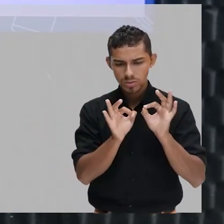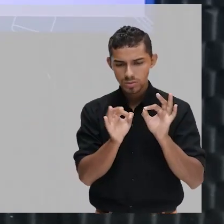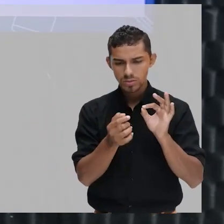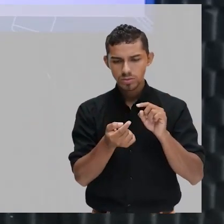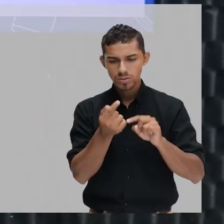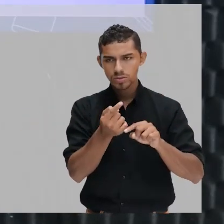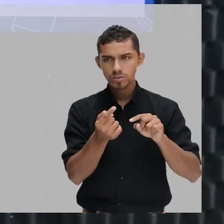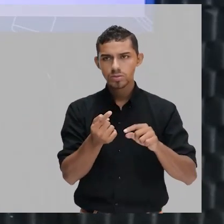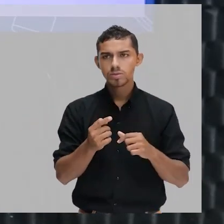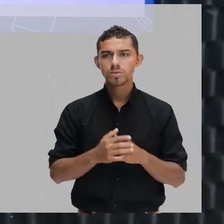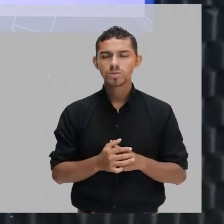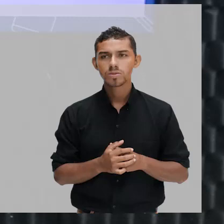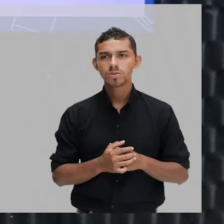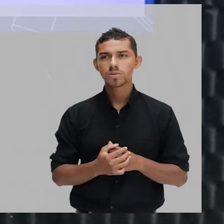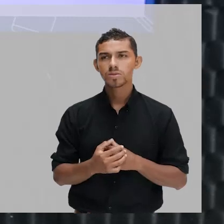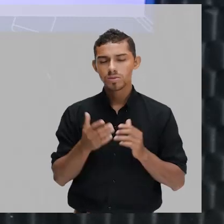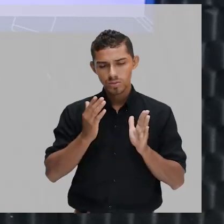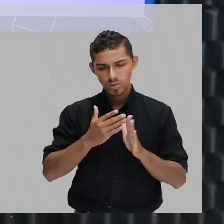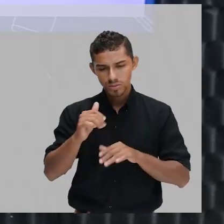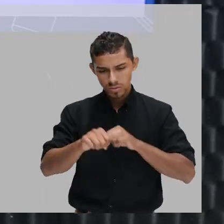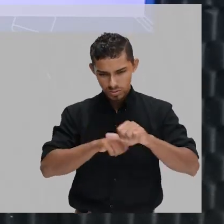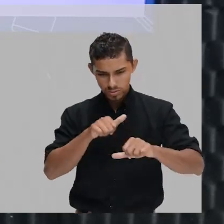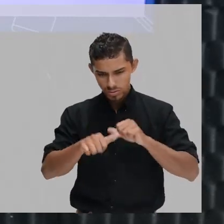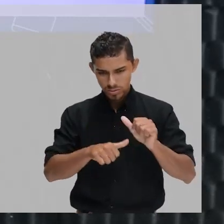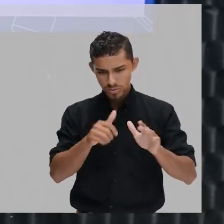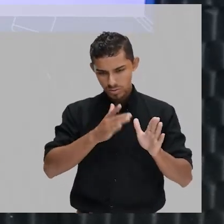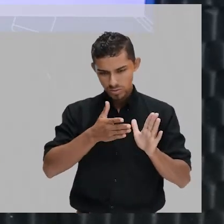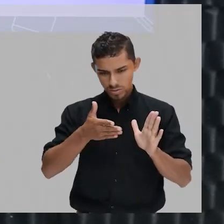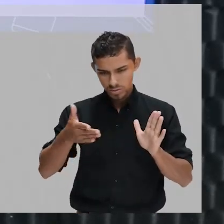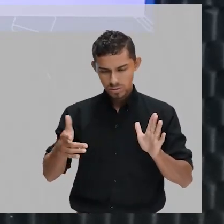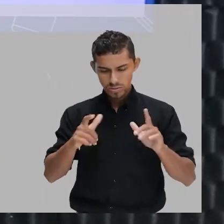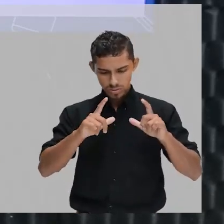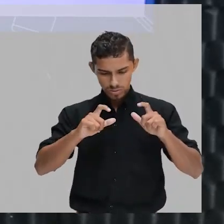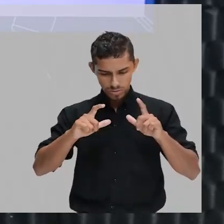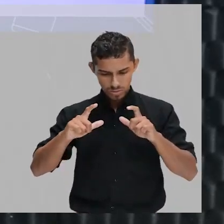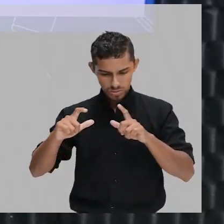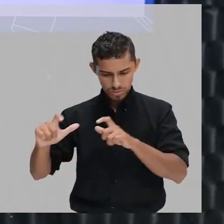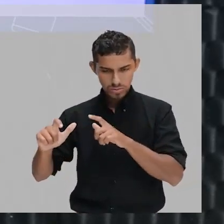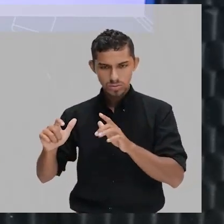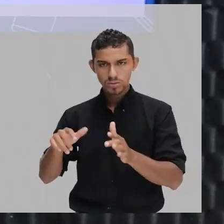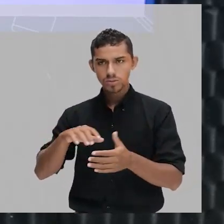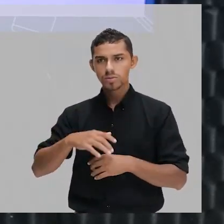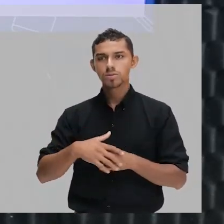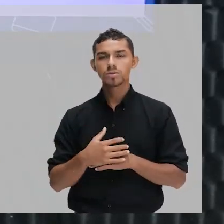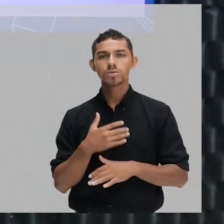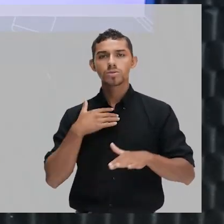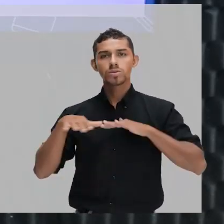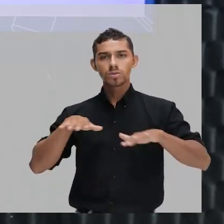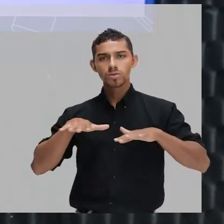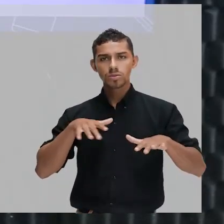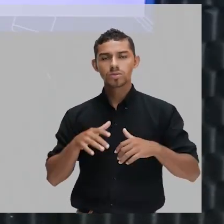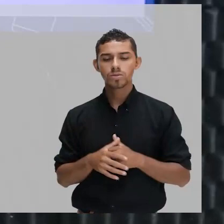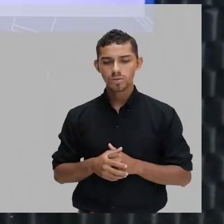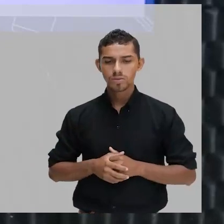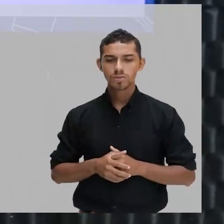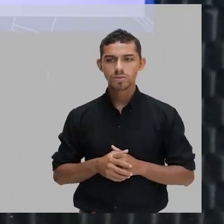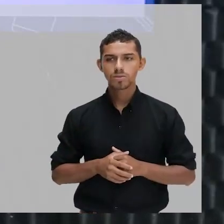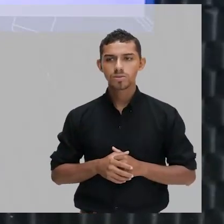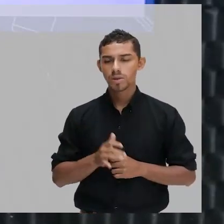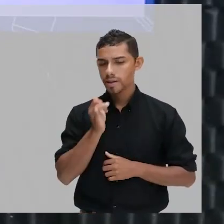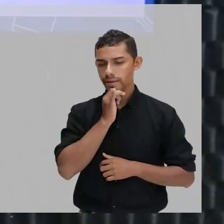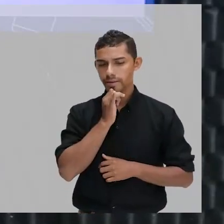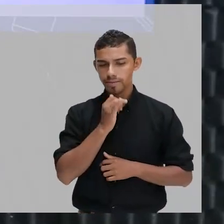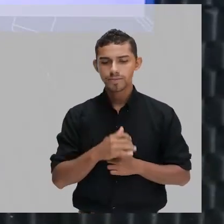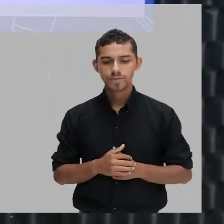milimetricamente um braço, um olho, e à medida que você vai fotografando essa figura, esses bonecos, eles dão a impressão de que vão se movimentando. Exemplo,